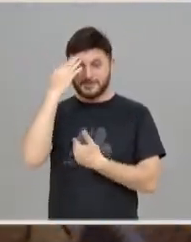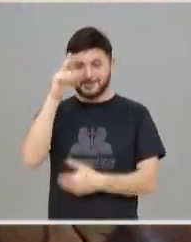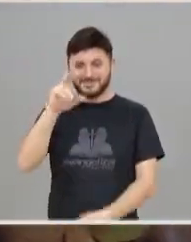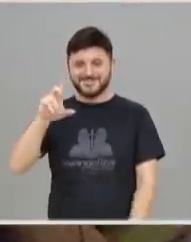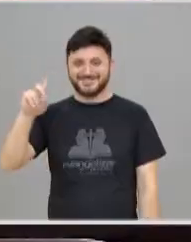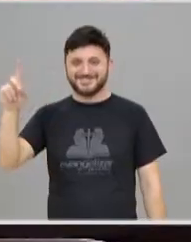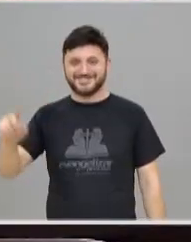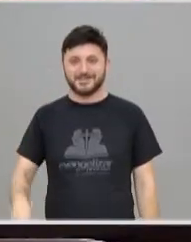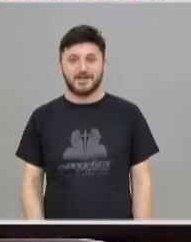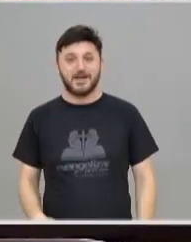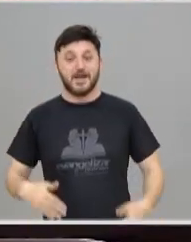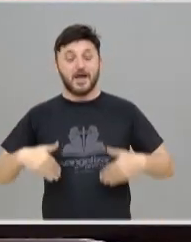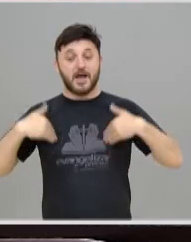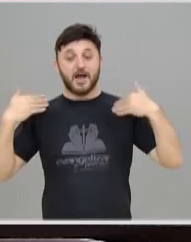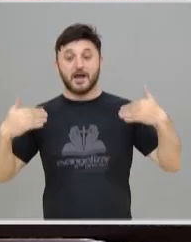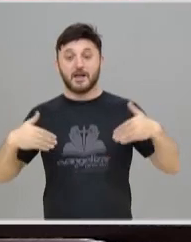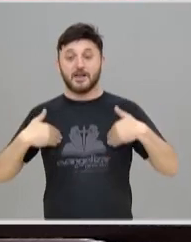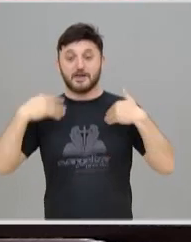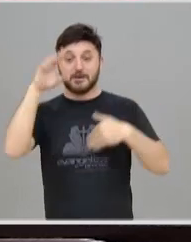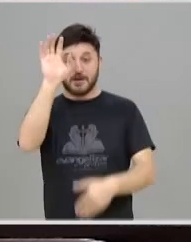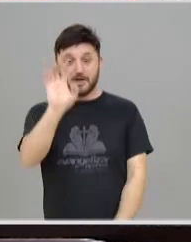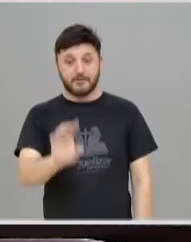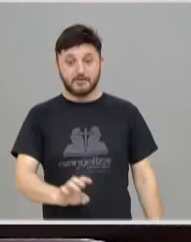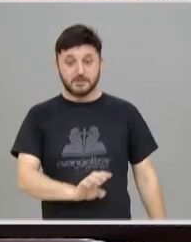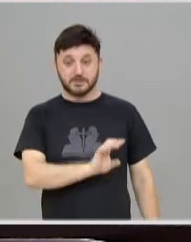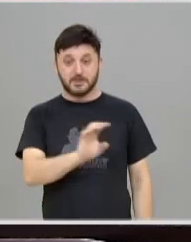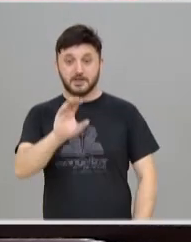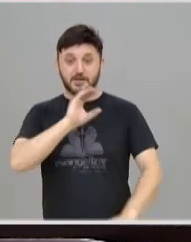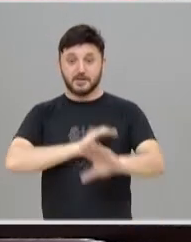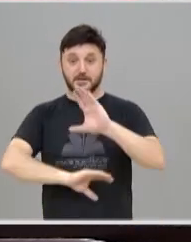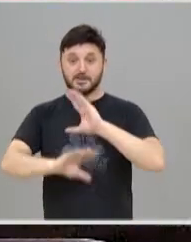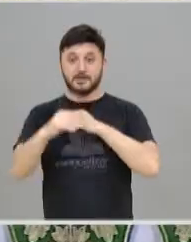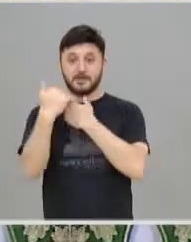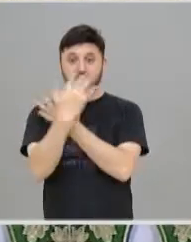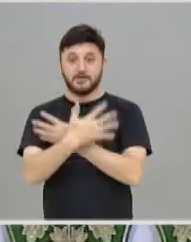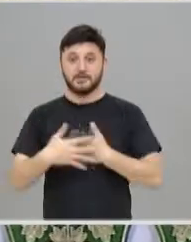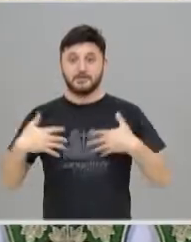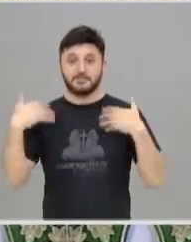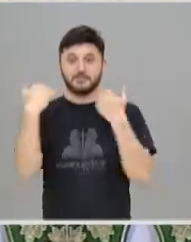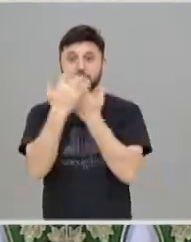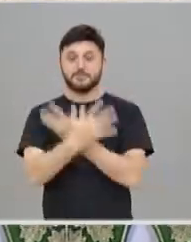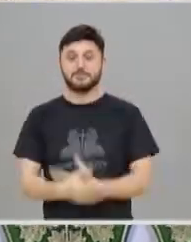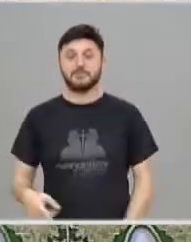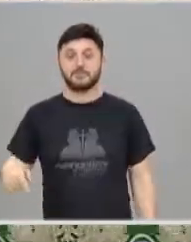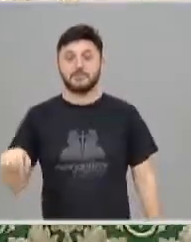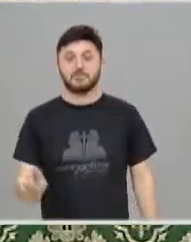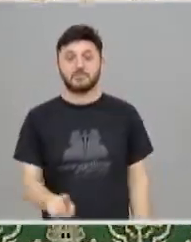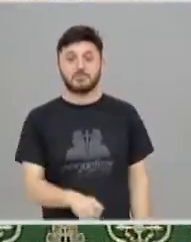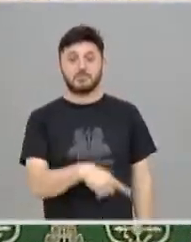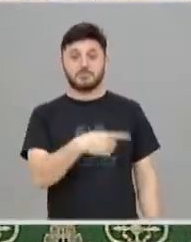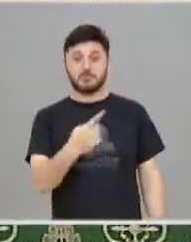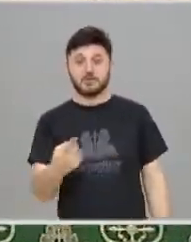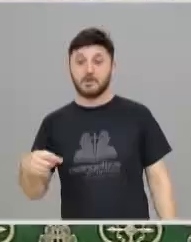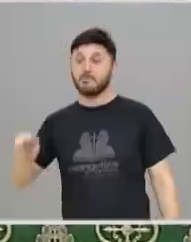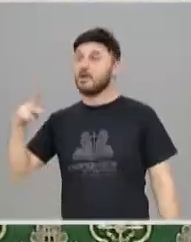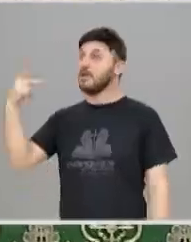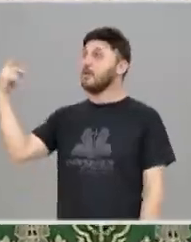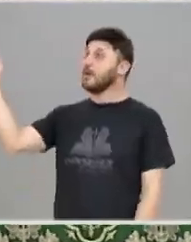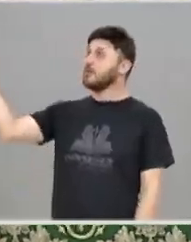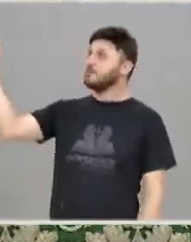Deus. Com alegria, aclamemos o Santo Evangelho cantando. A